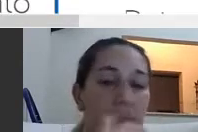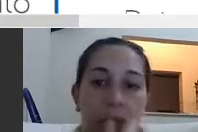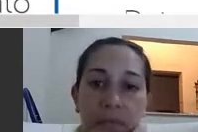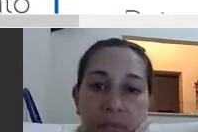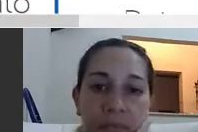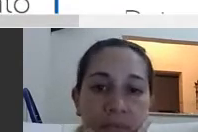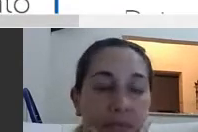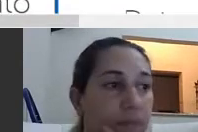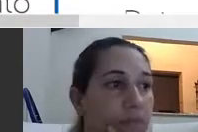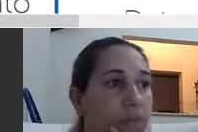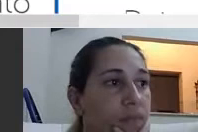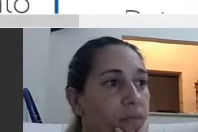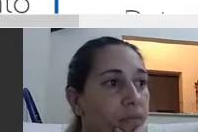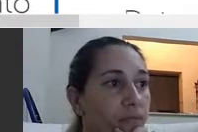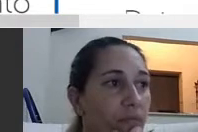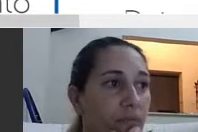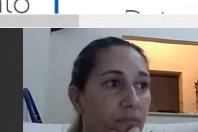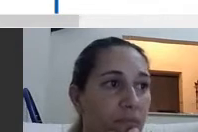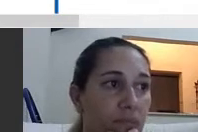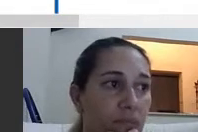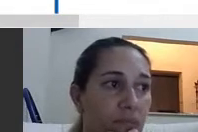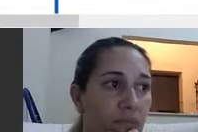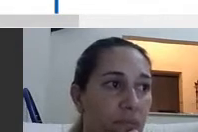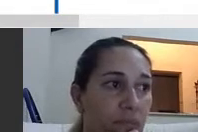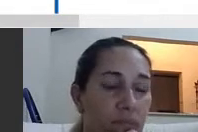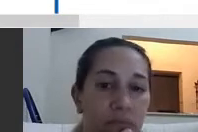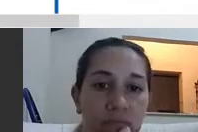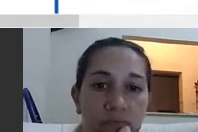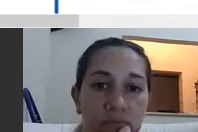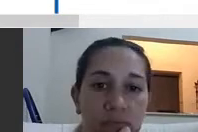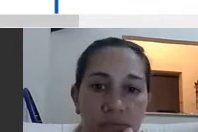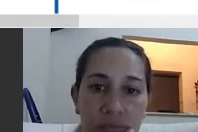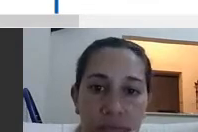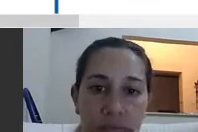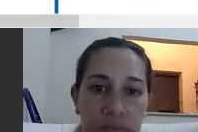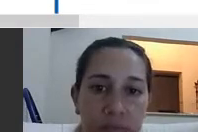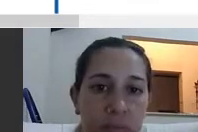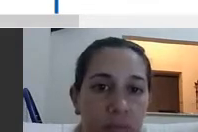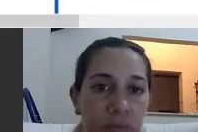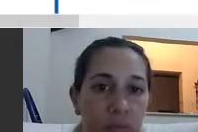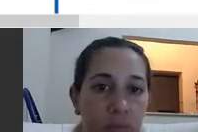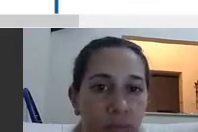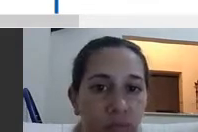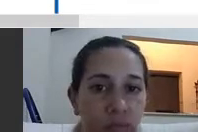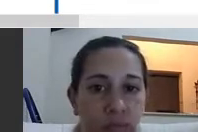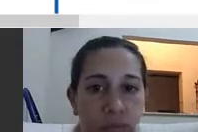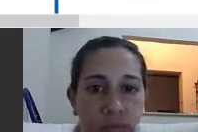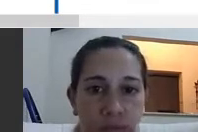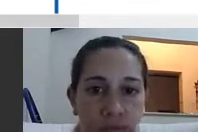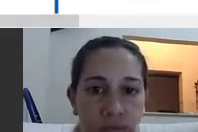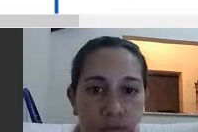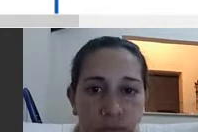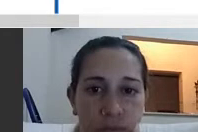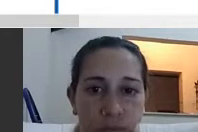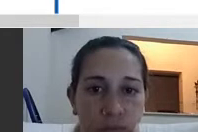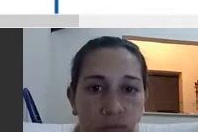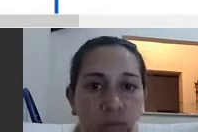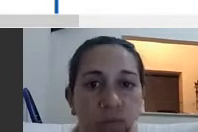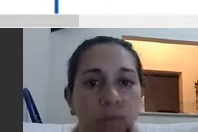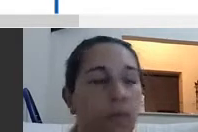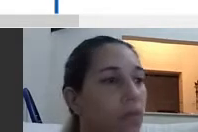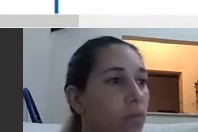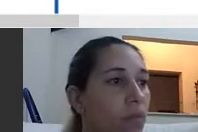essa tabela, simples assim, ó. Quais são os campos? Código do funcionário, número, que é